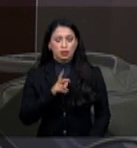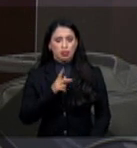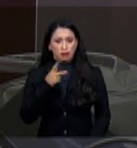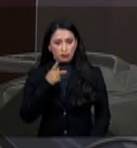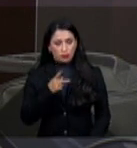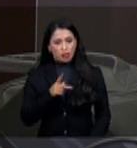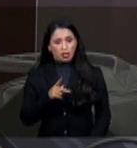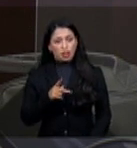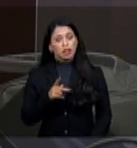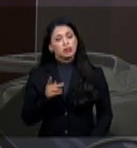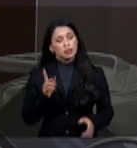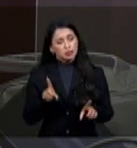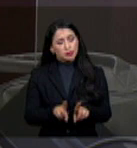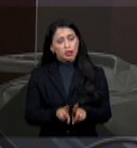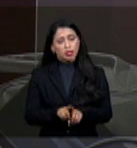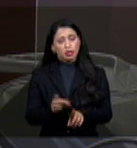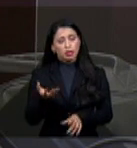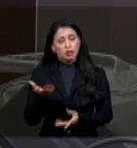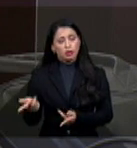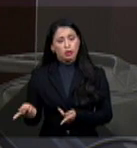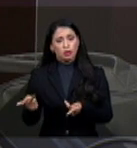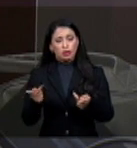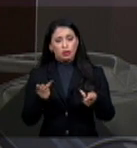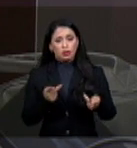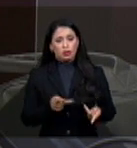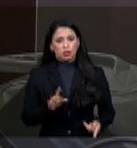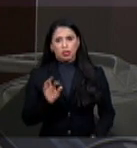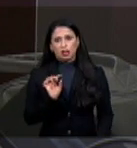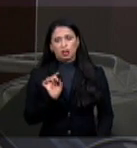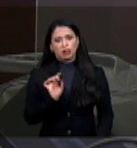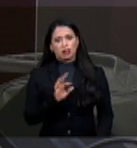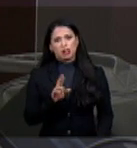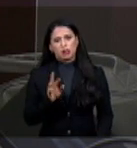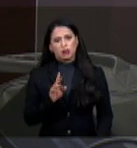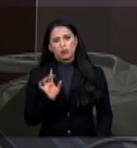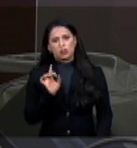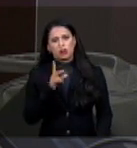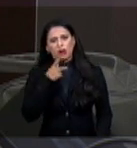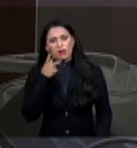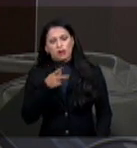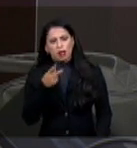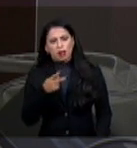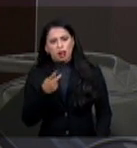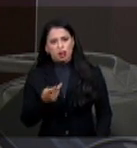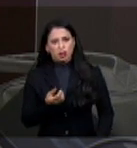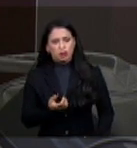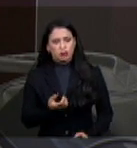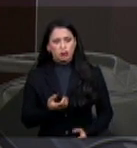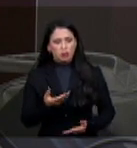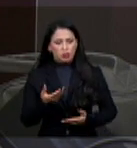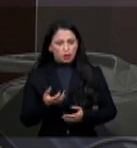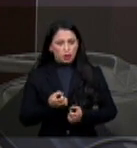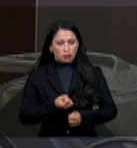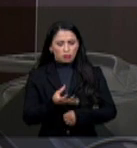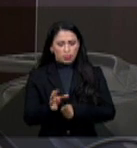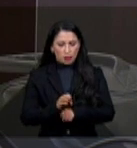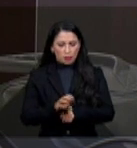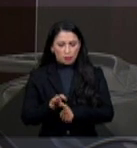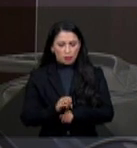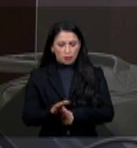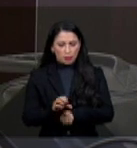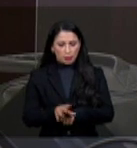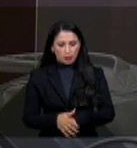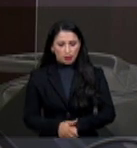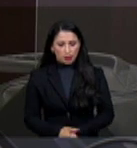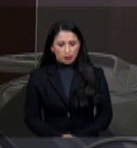fazer um convite. Eu não quero sair daqui apenas falando, né, compartilhando, mas também entregando para cada um